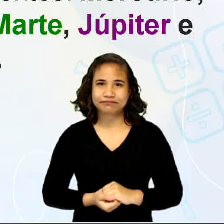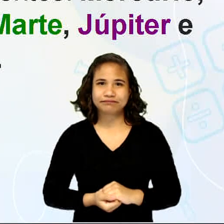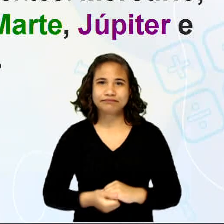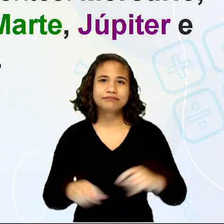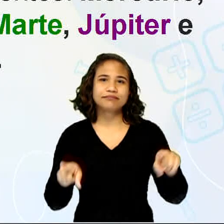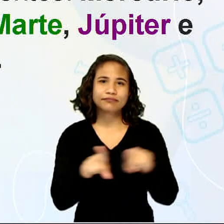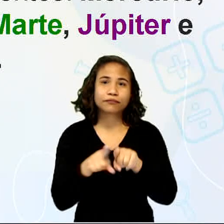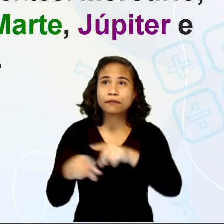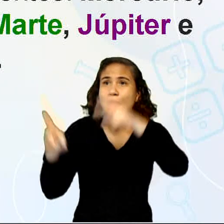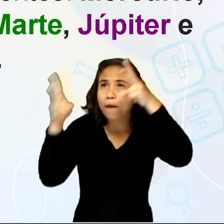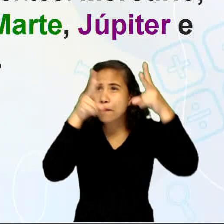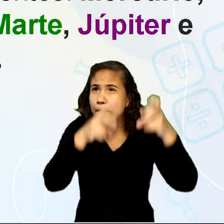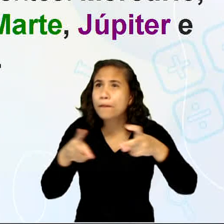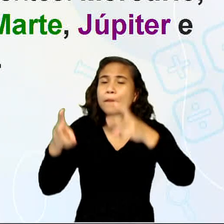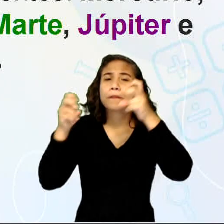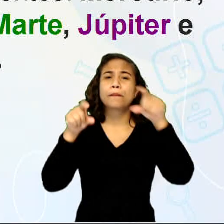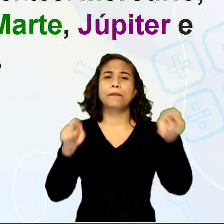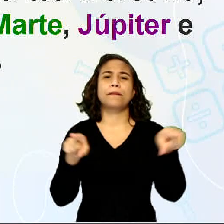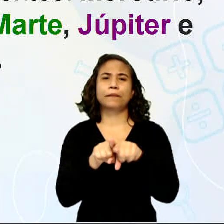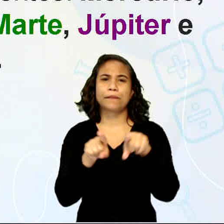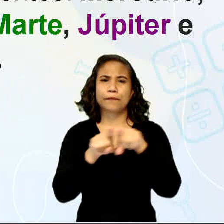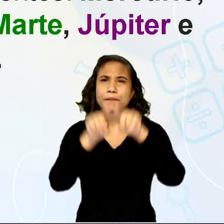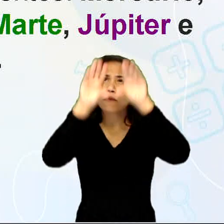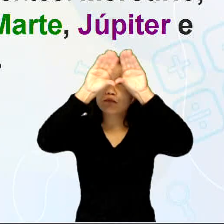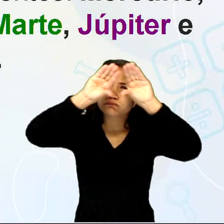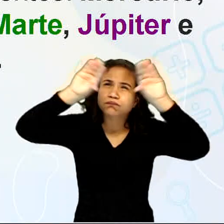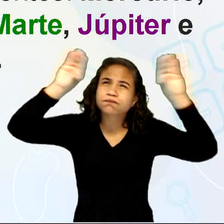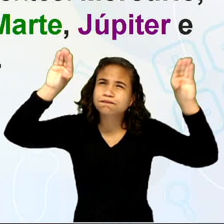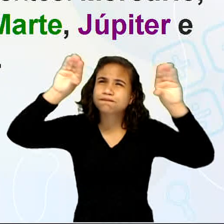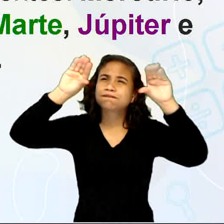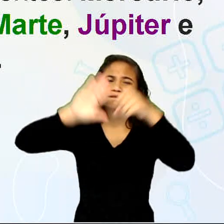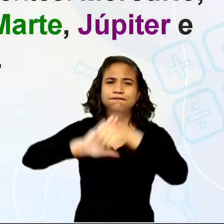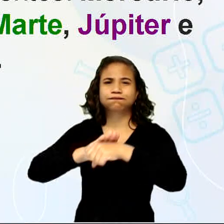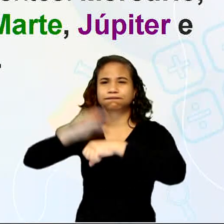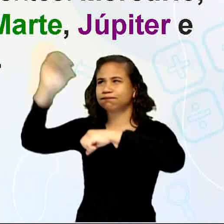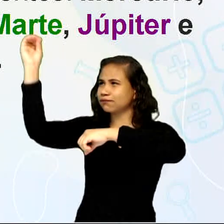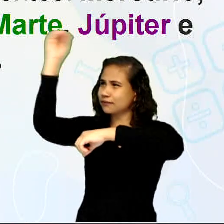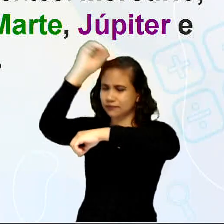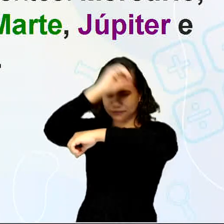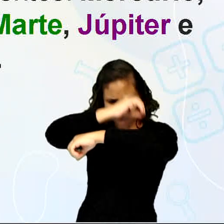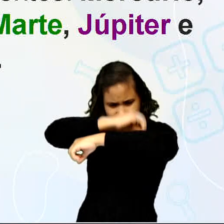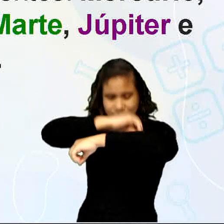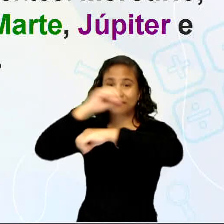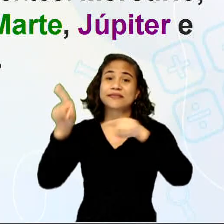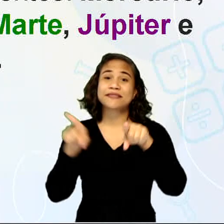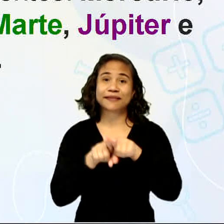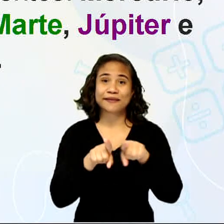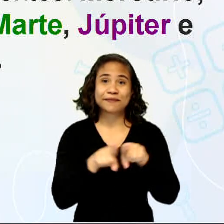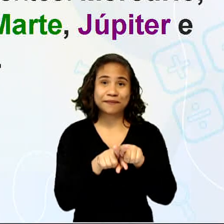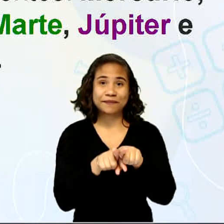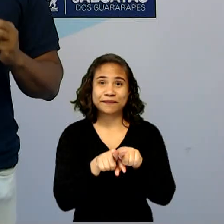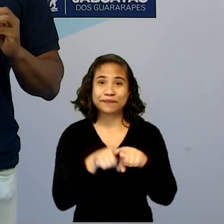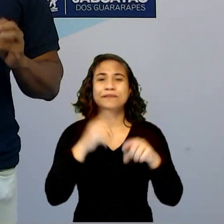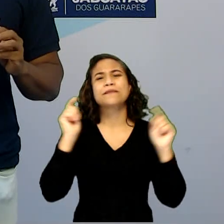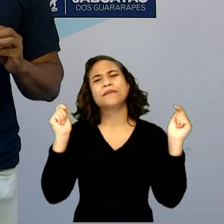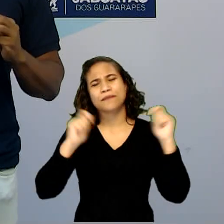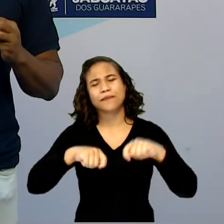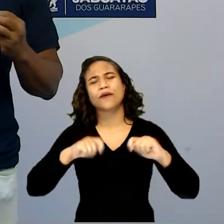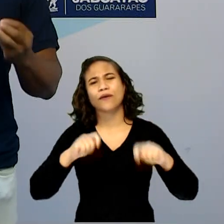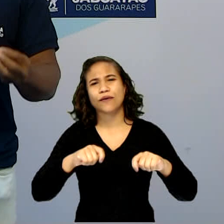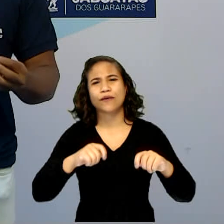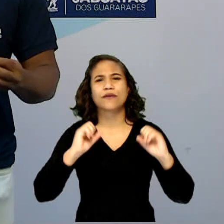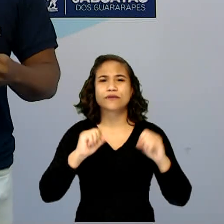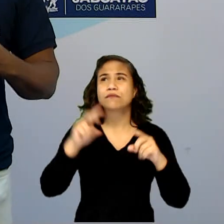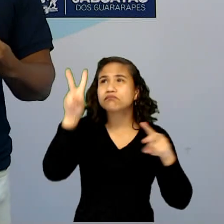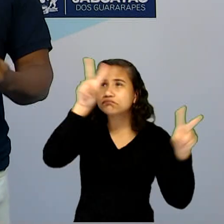Para observar também o céu à noite, quando observamos o céu à noite, também